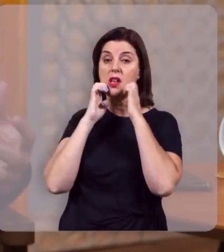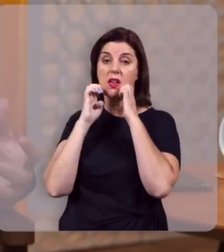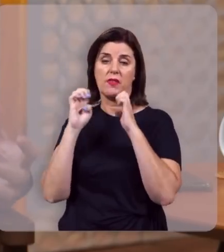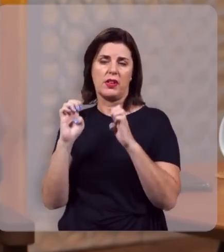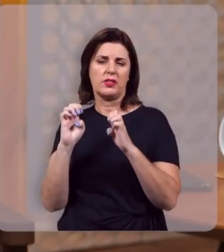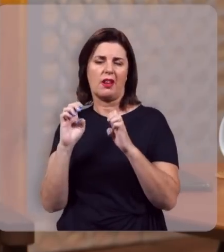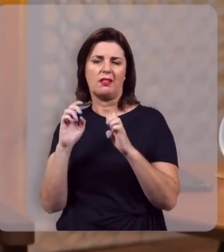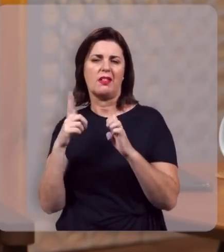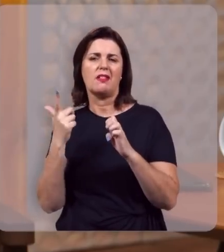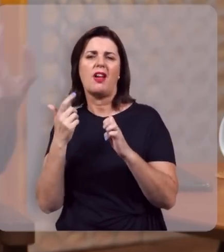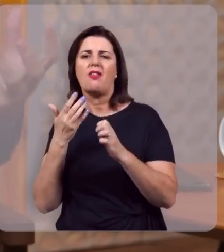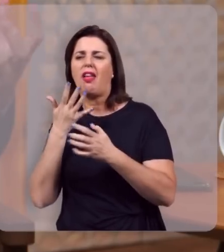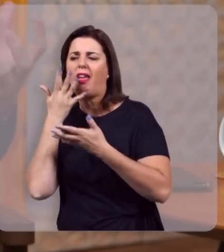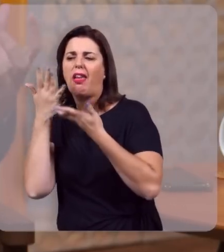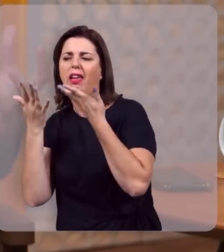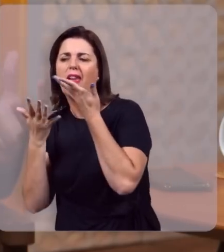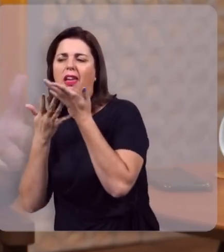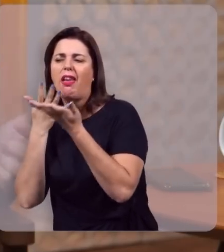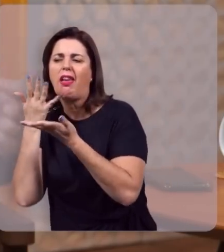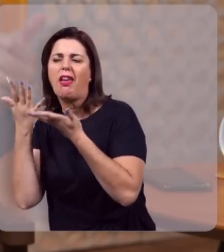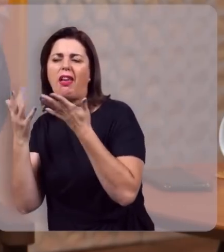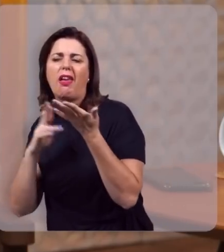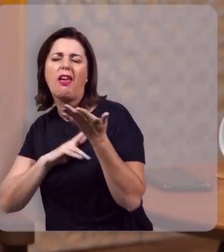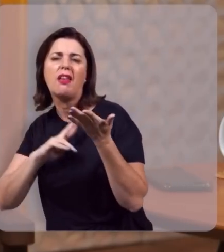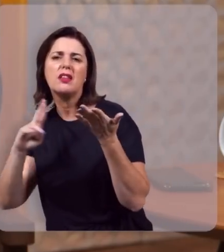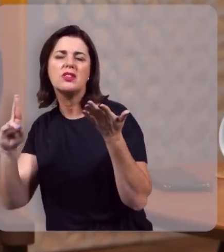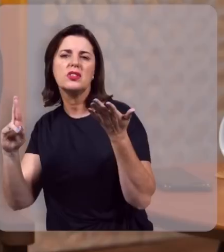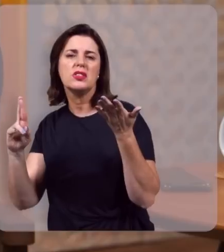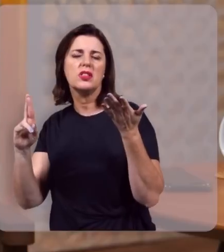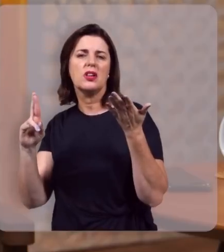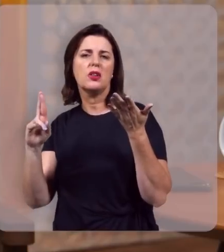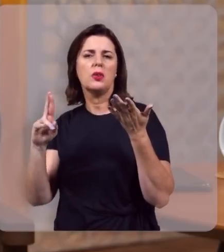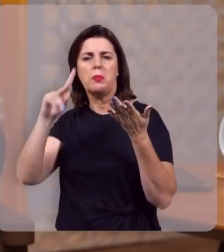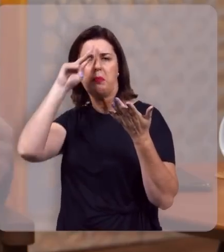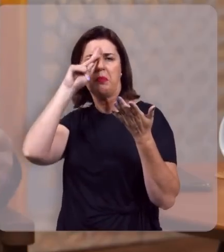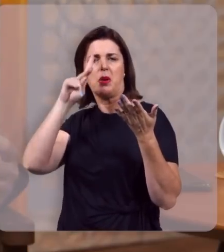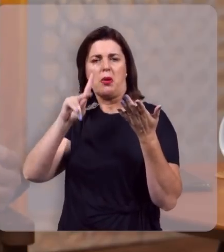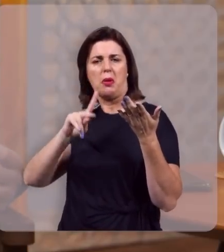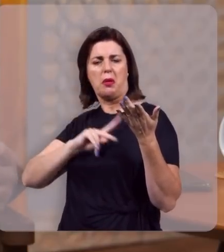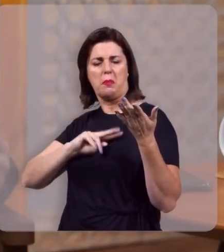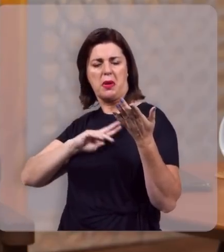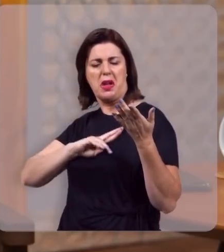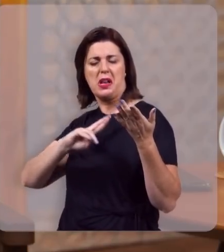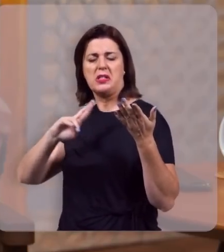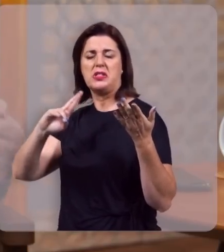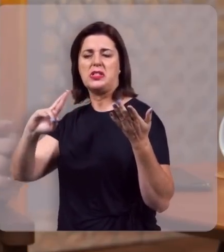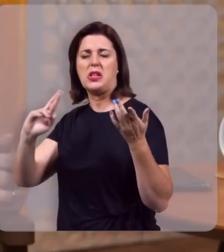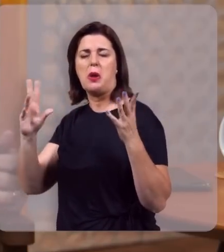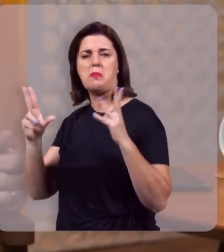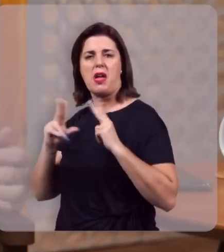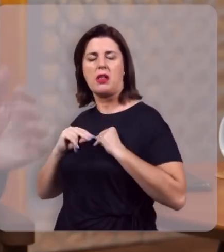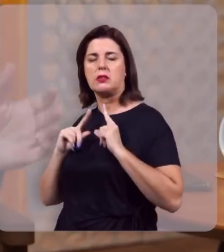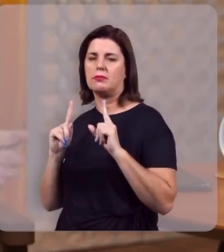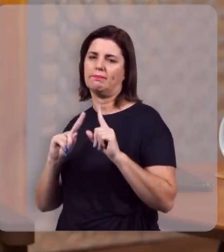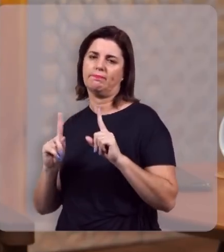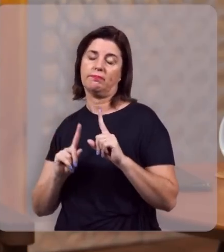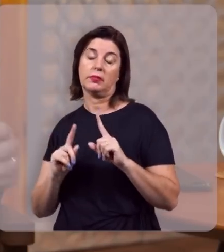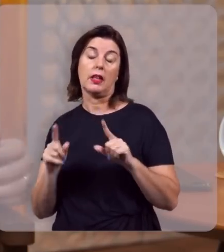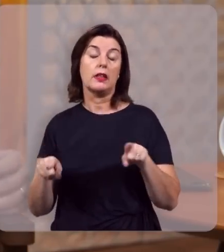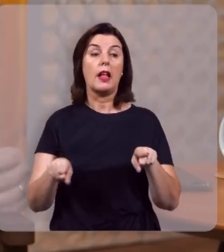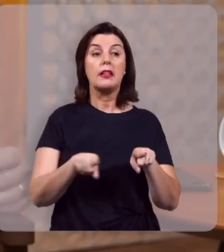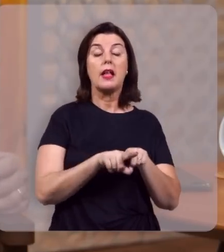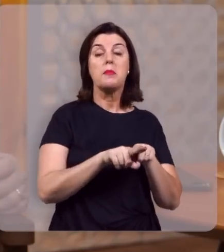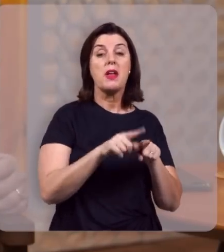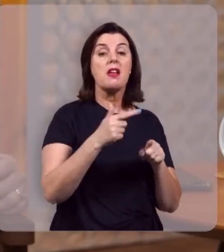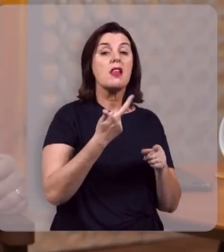nem seduzido pelo ladrão da religiosidade, que coloca em si mesmo essa capacidade de merecimento, mas